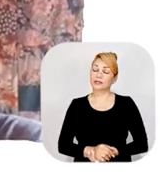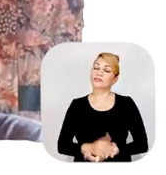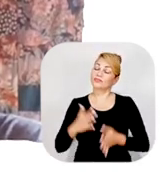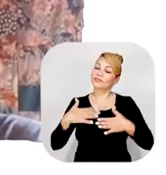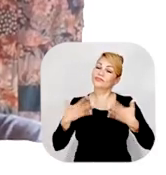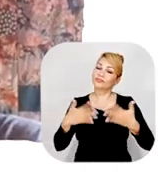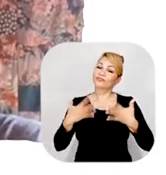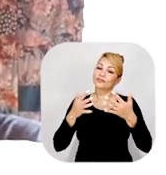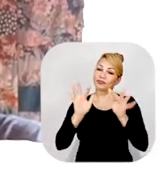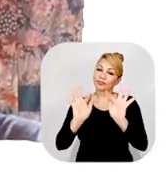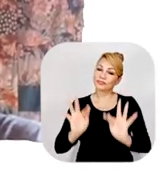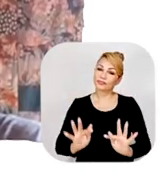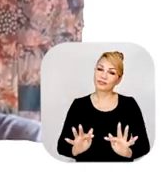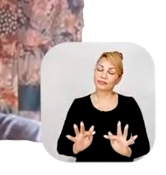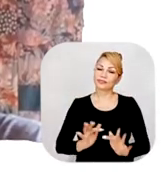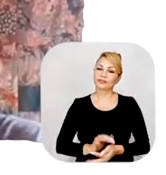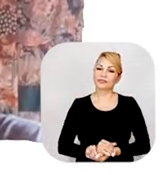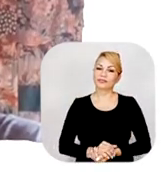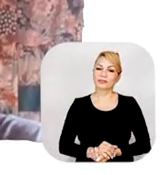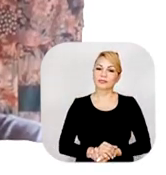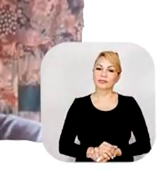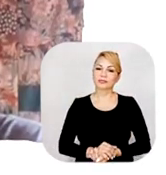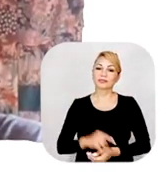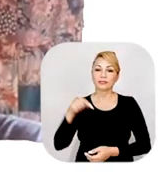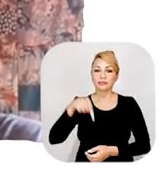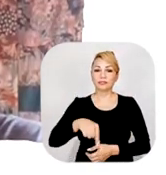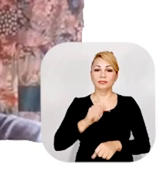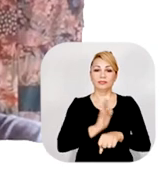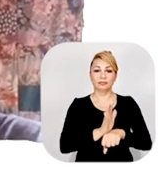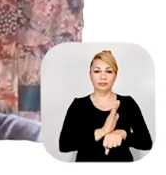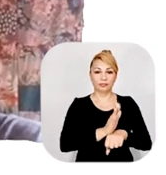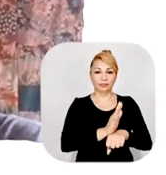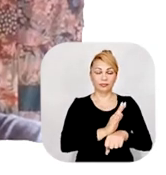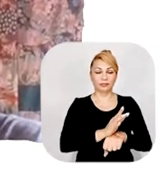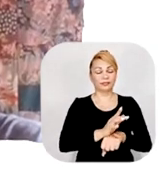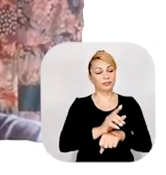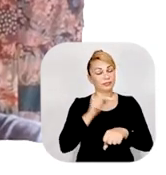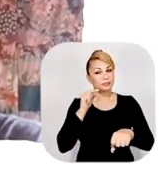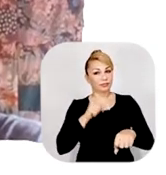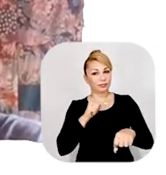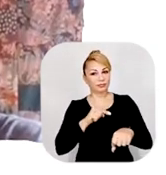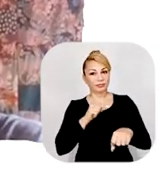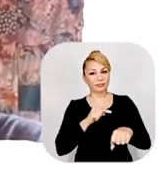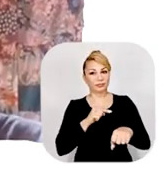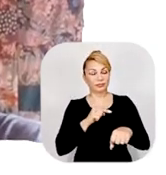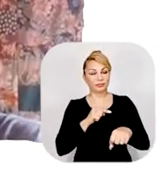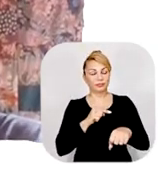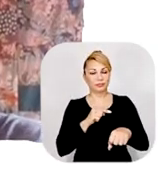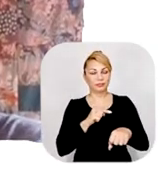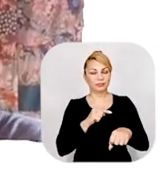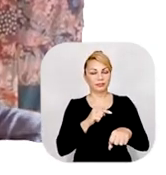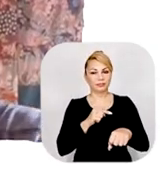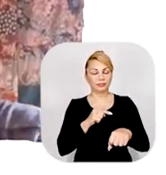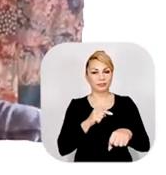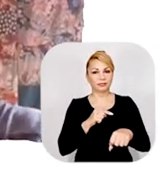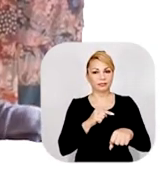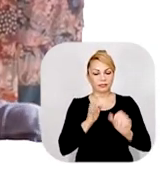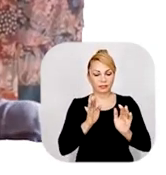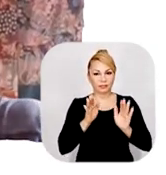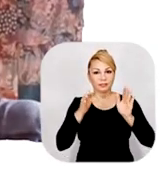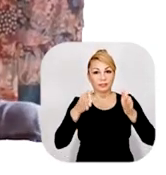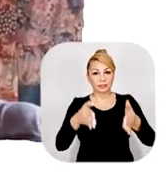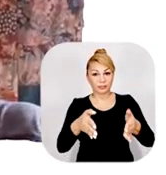contente, muito feliz que esse filme, que é um filme que é mais voltado